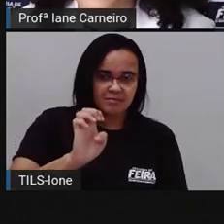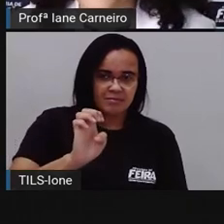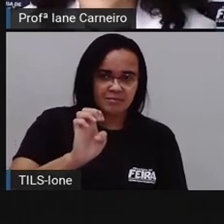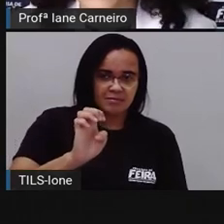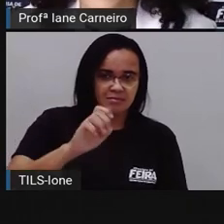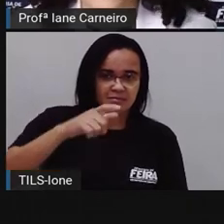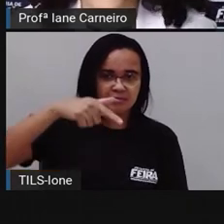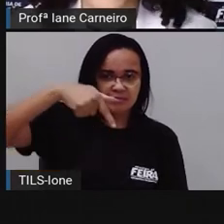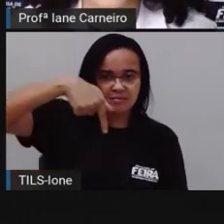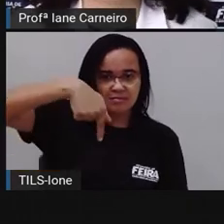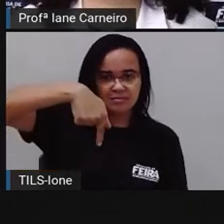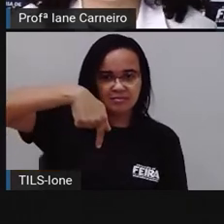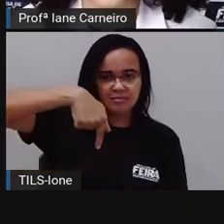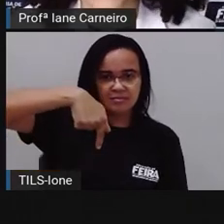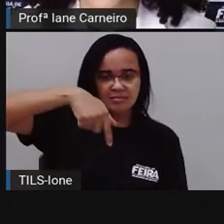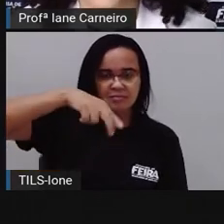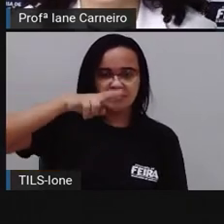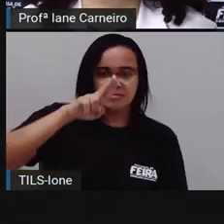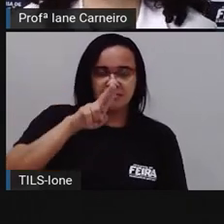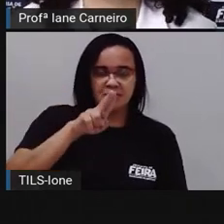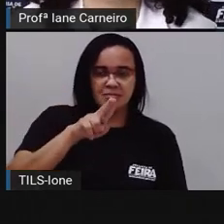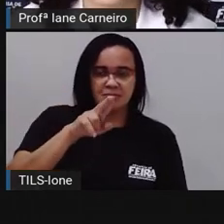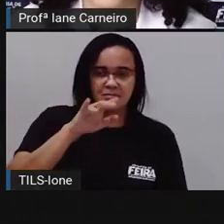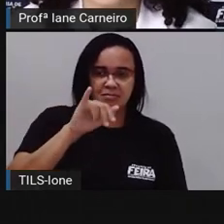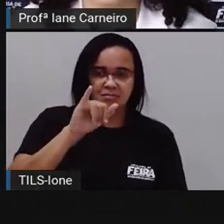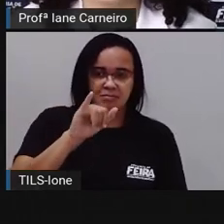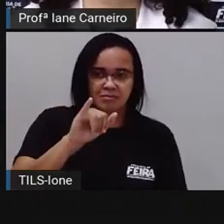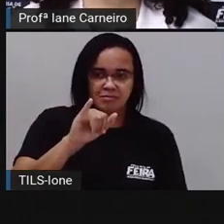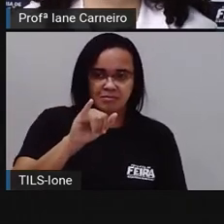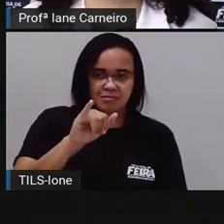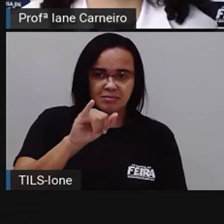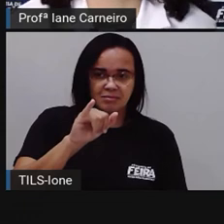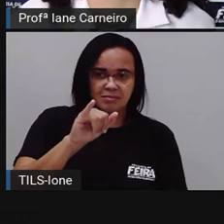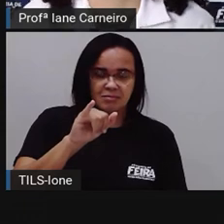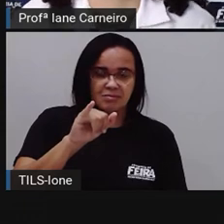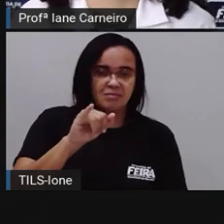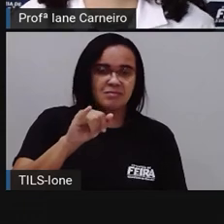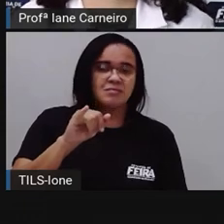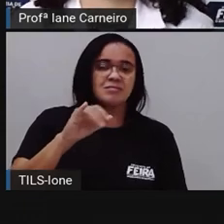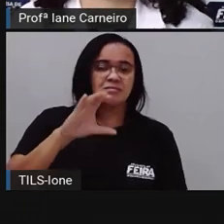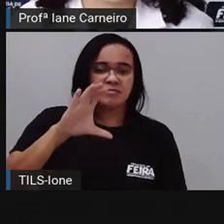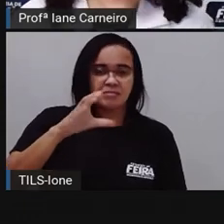só o gue e o i, não, porque senão fica gi. A gente usa o gue, o i.